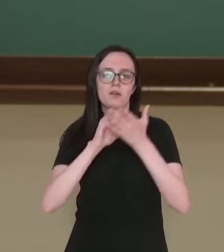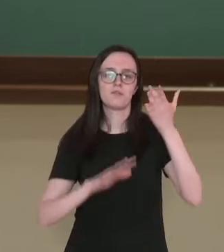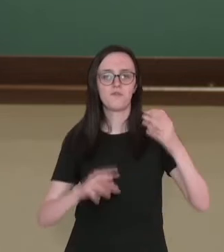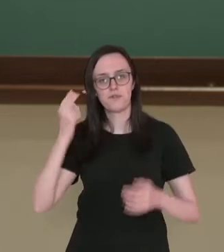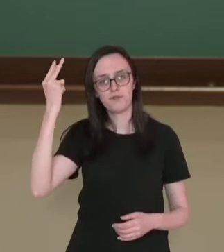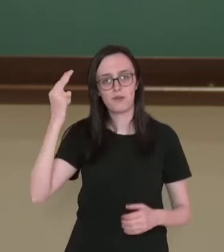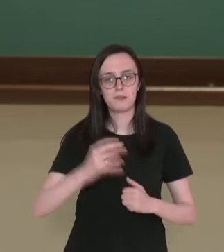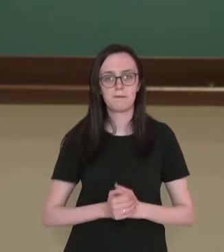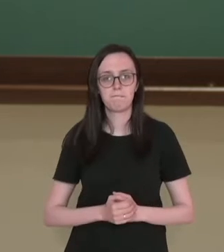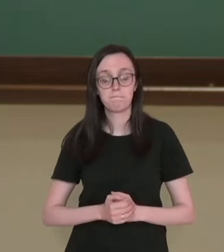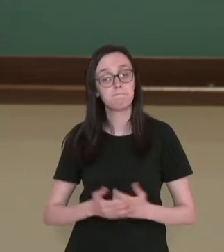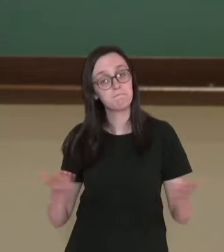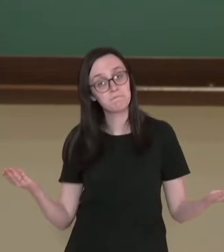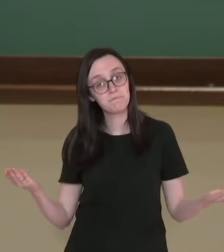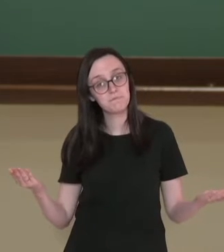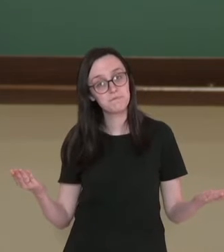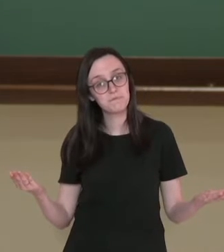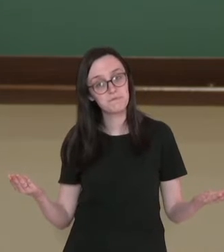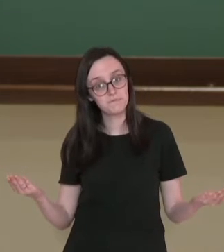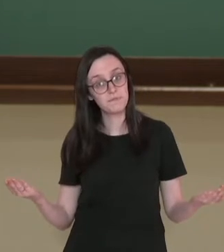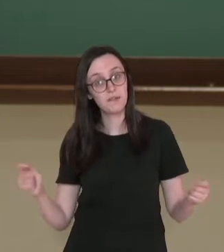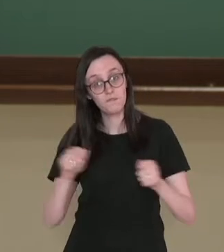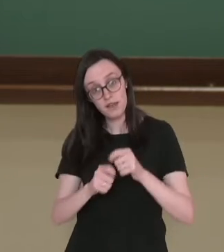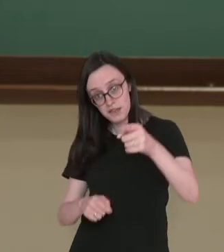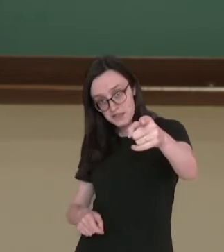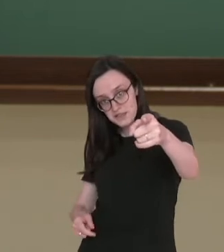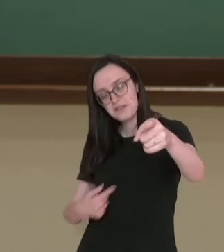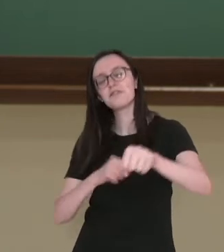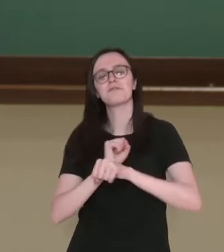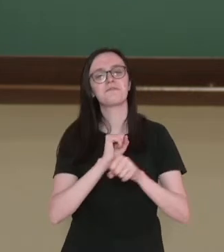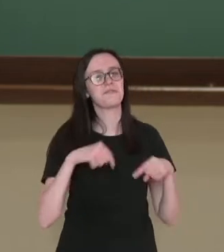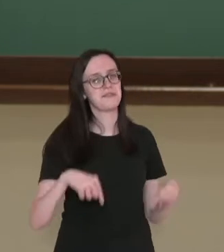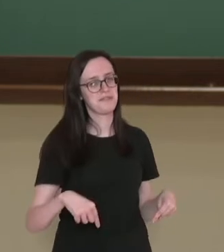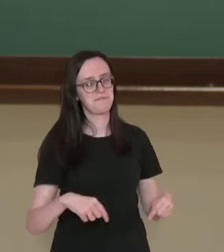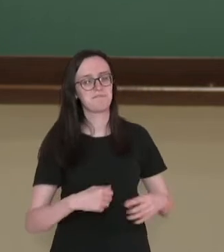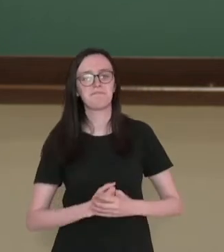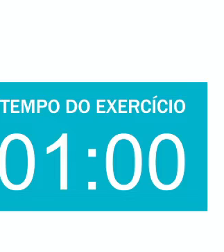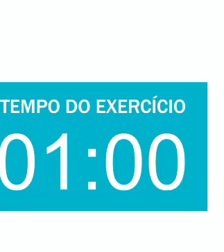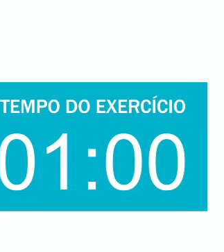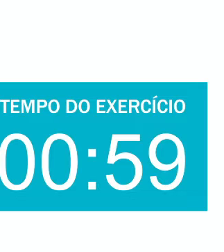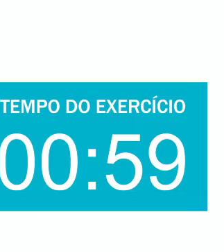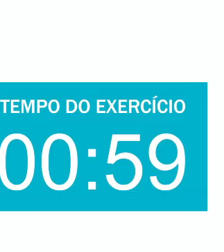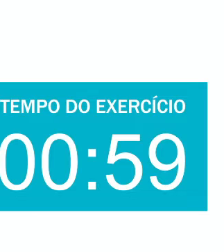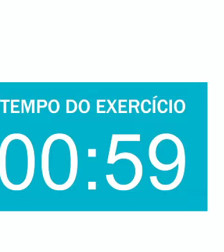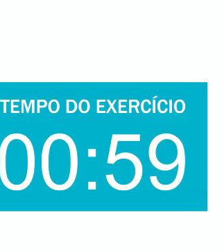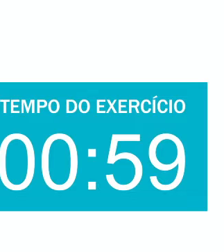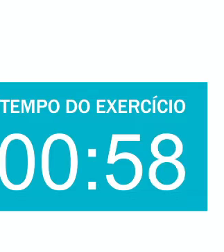2. Portanto, é a hora. Faz aí, que eu te aguardo aqui.